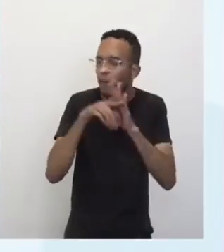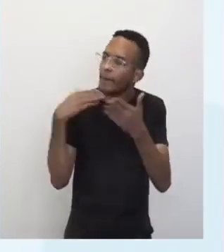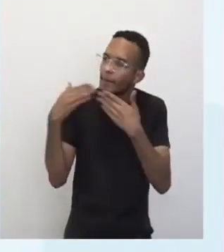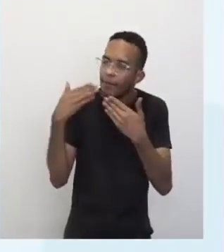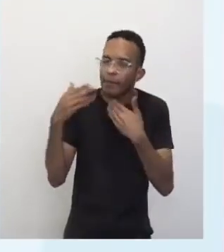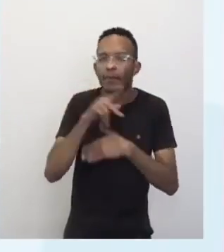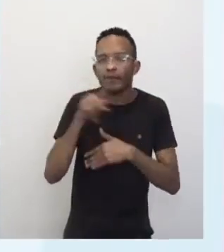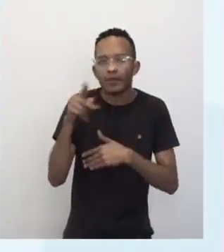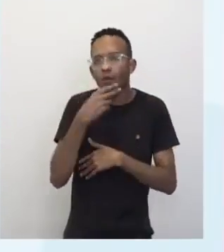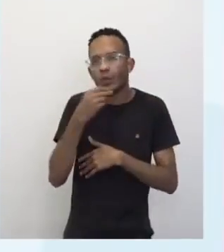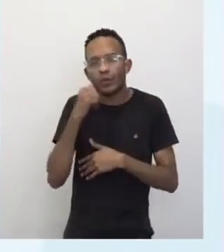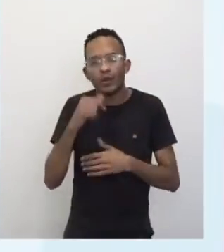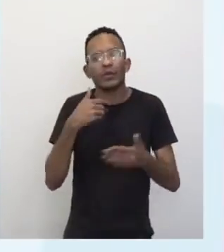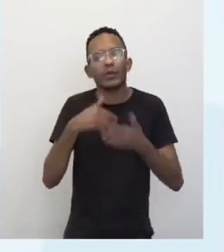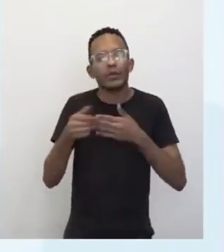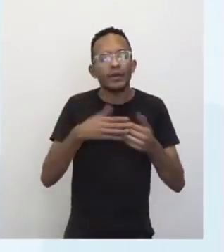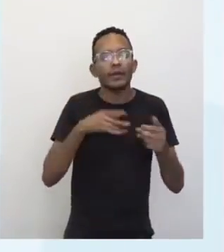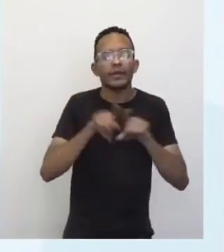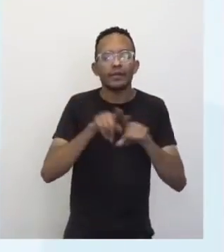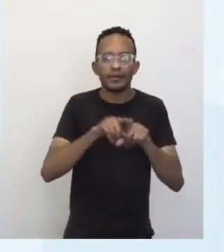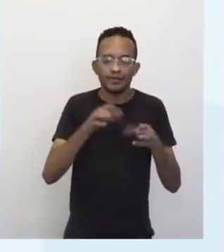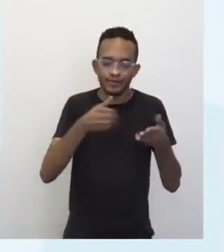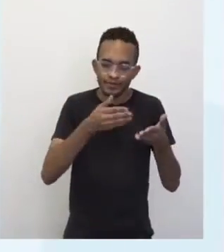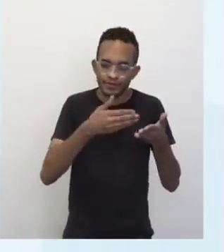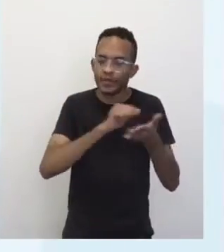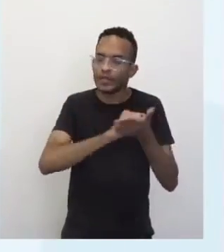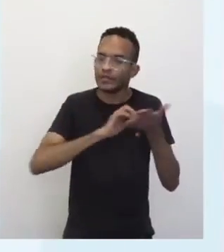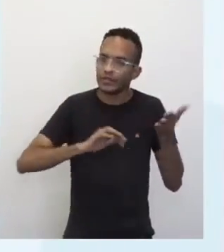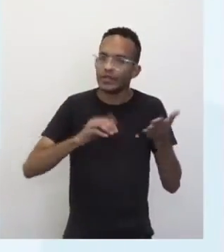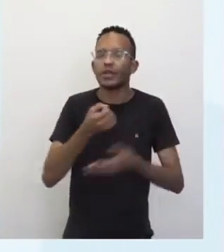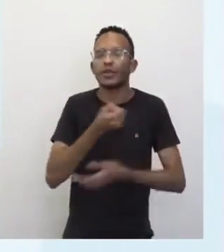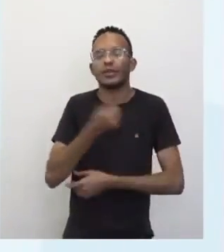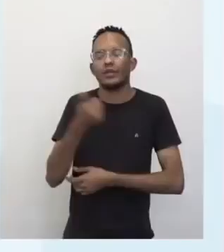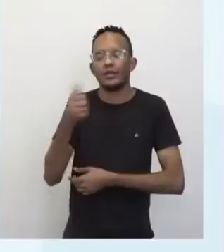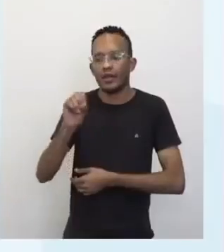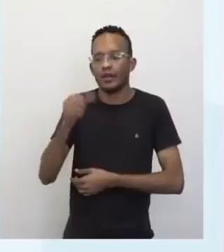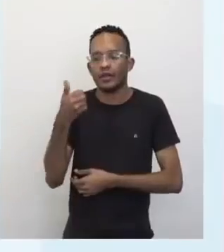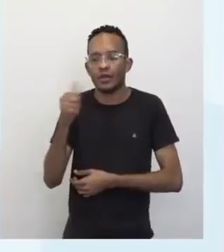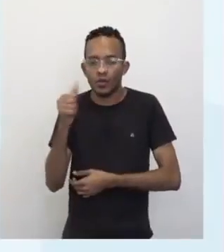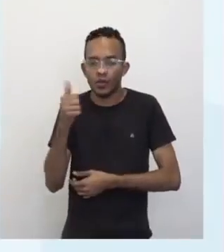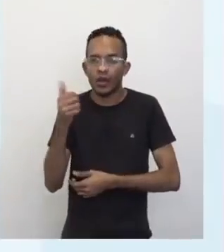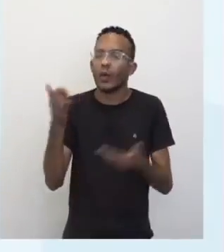com a professora, vê direitinho. E faça as atividades da página 10 e 11.